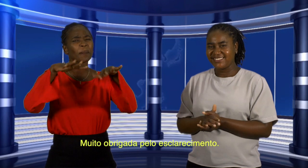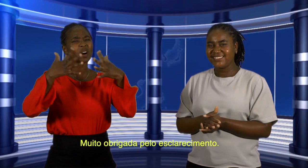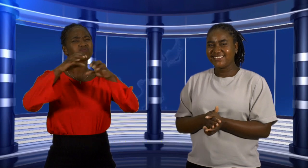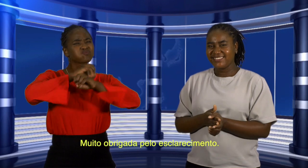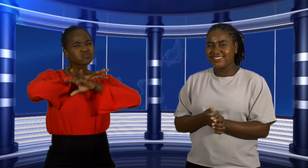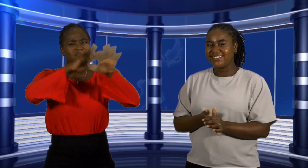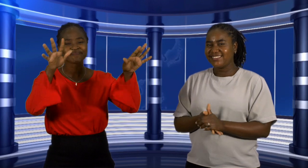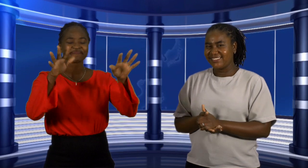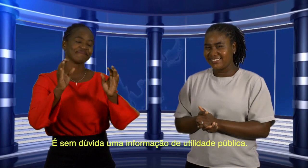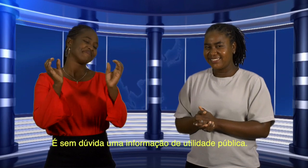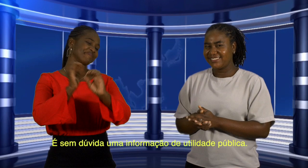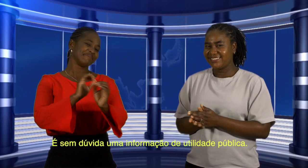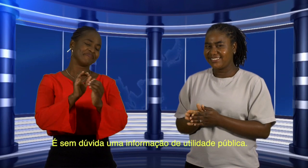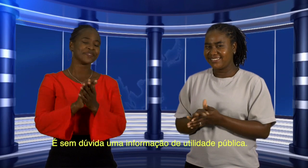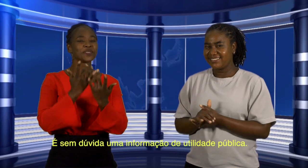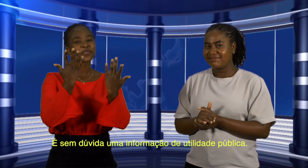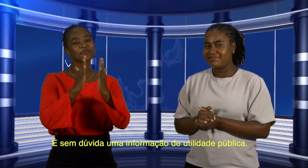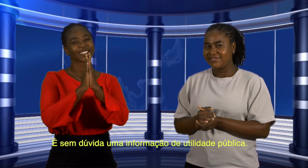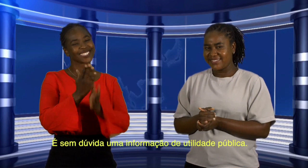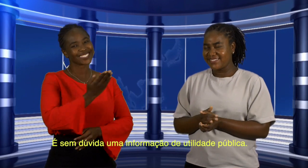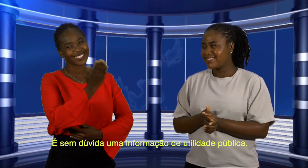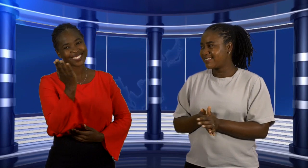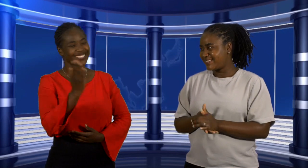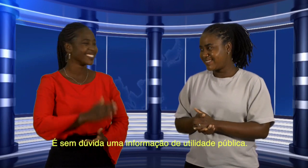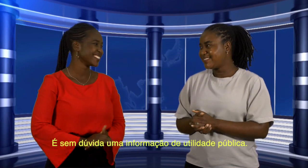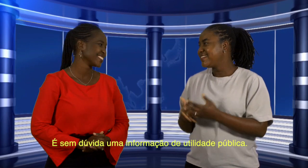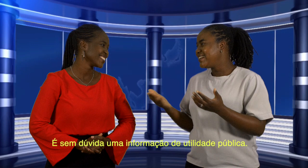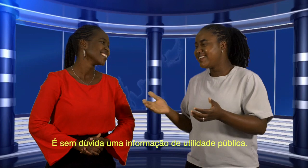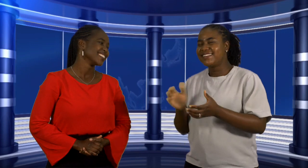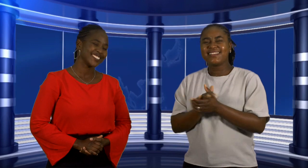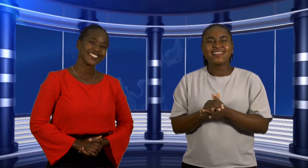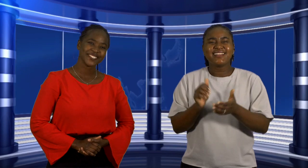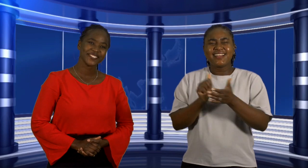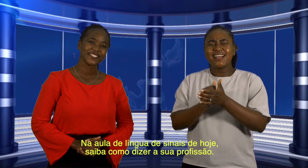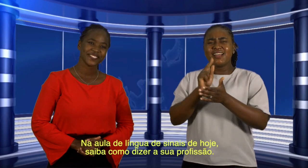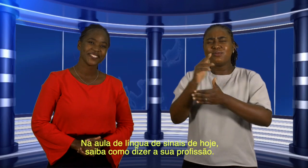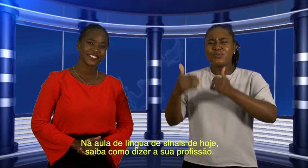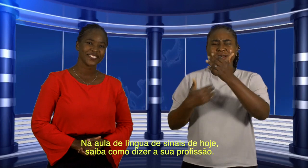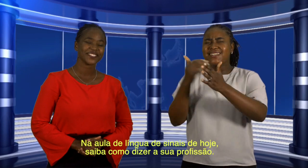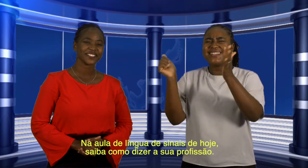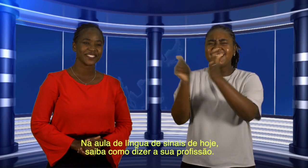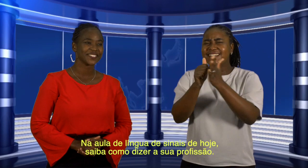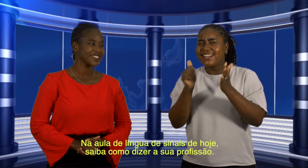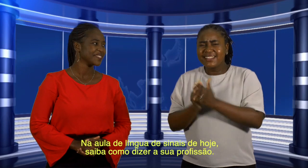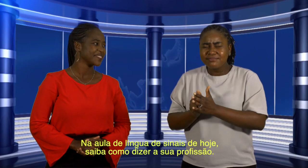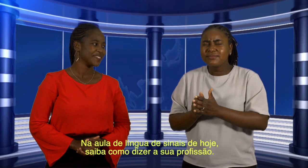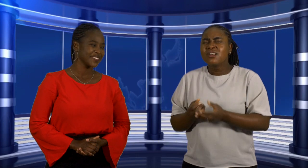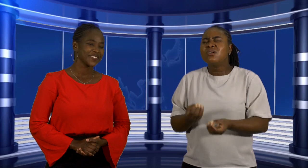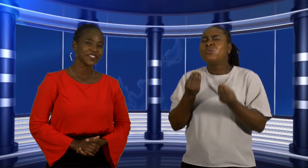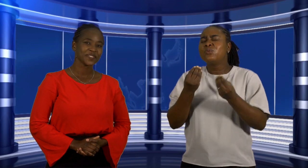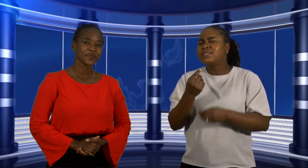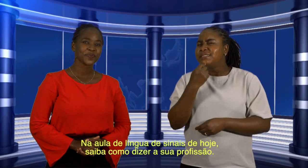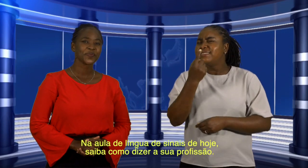seu esclarecimento. É sem dúvida uma informação de utilidade pública. Na aula de Língua de Sinais de